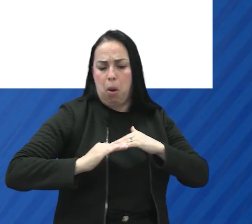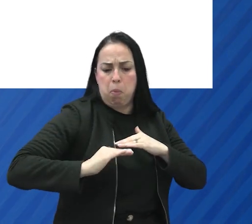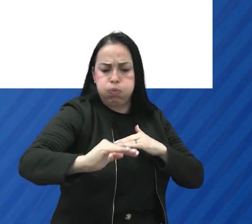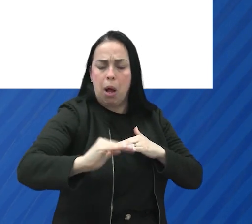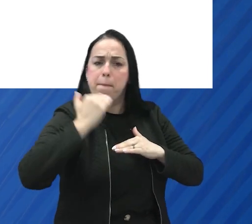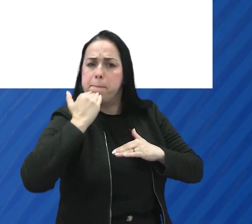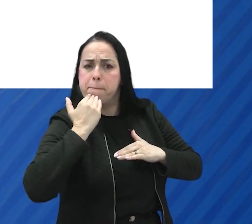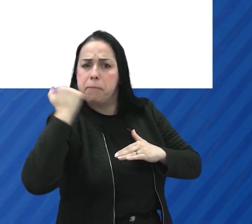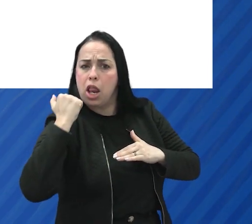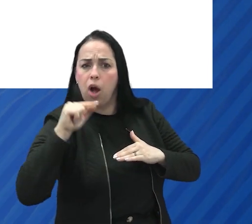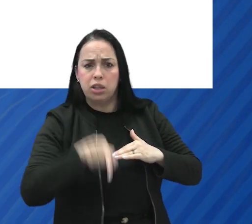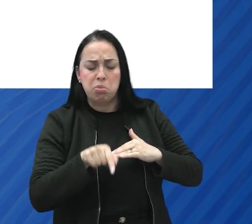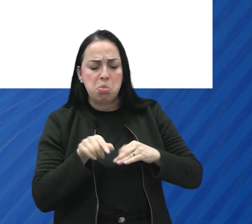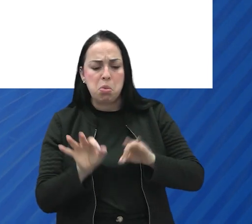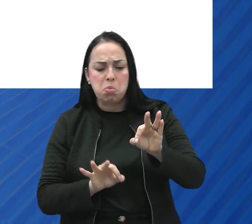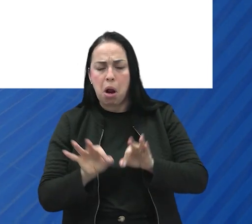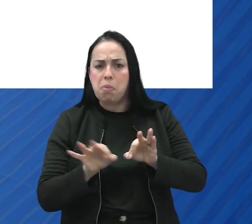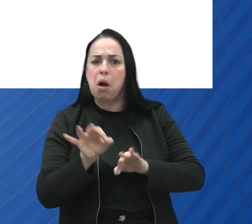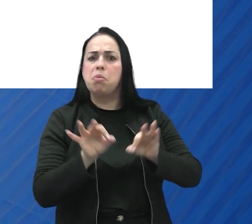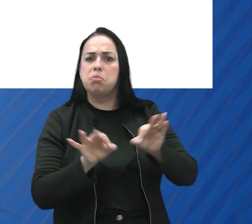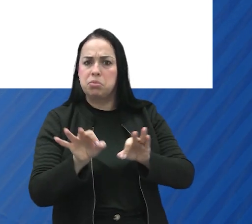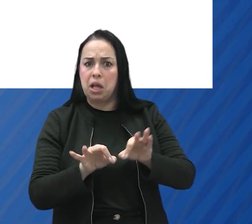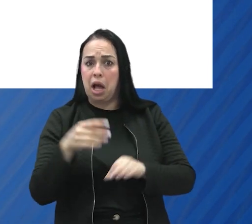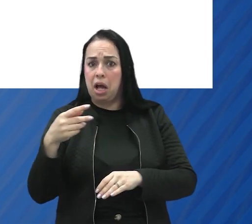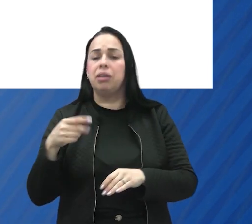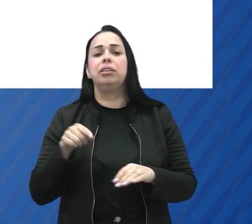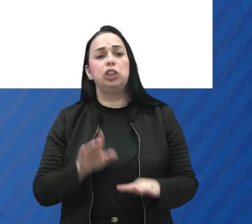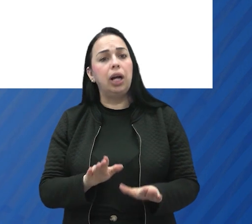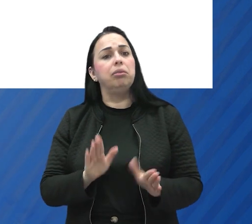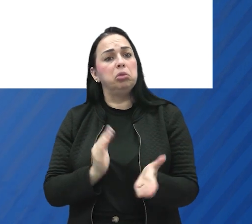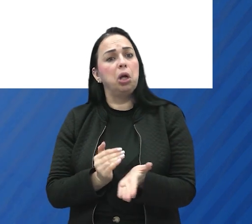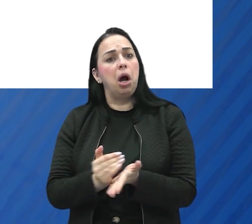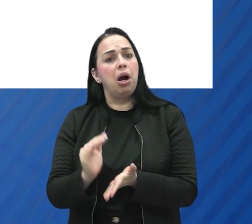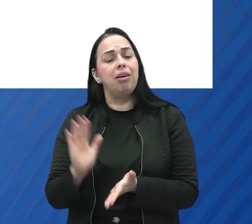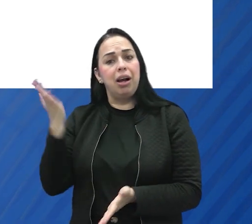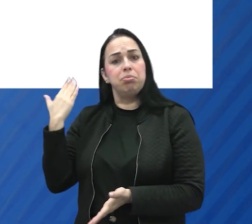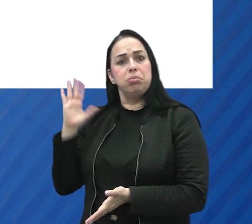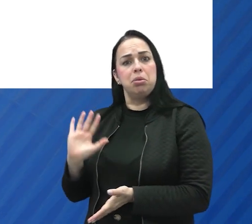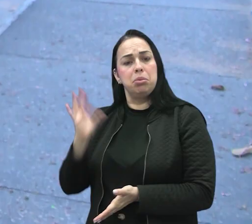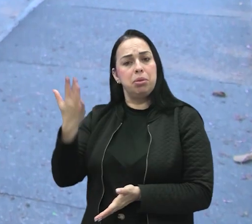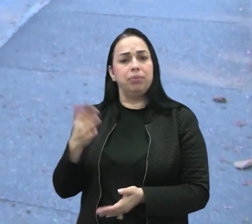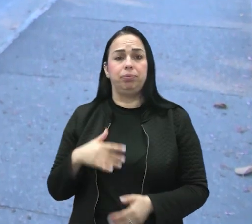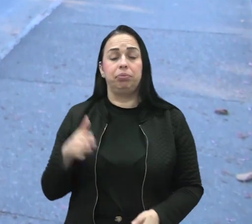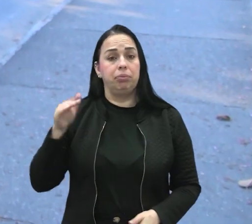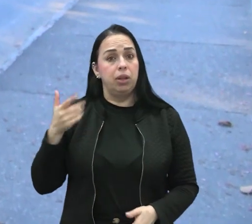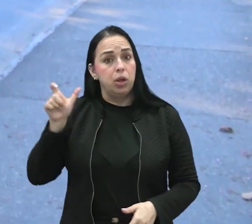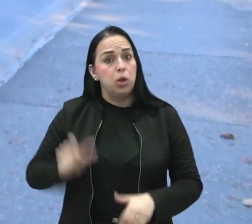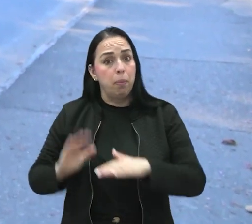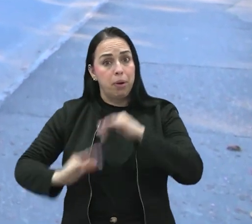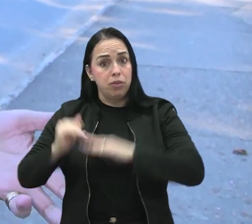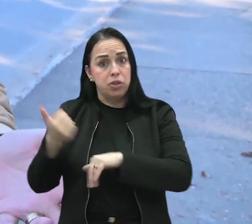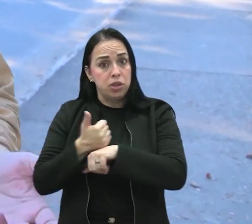da pista e melhorias em trechos da rodovia que atravessam o município de São José dos Campos já aconteceram. E o